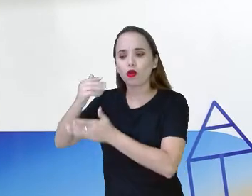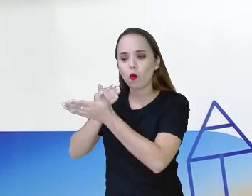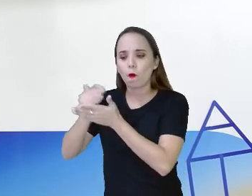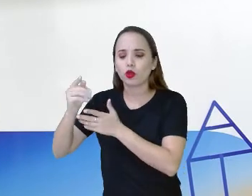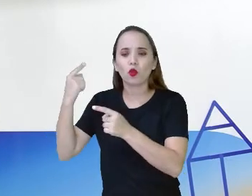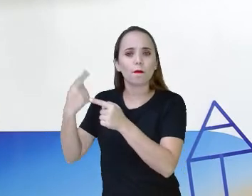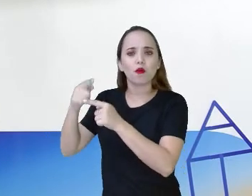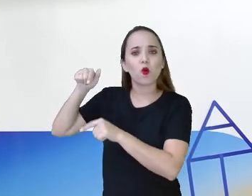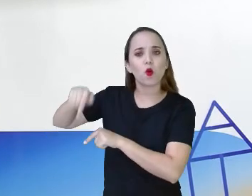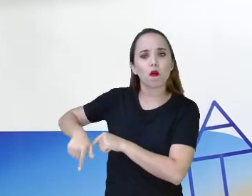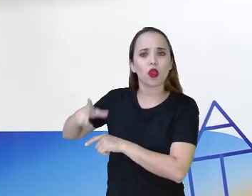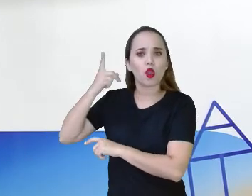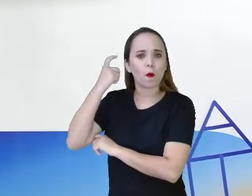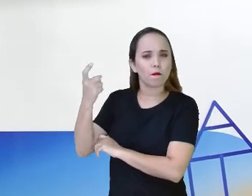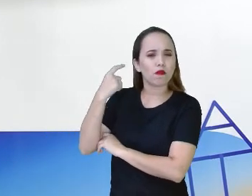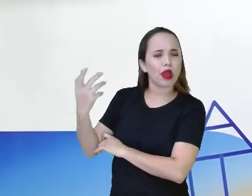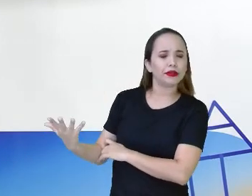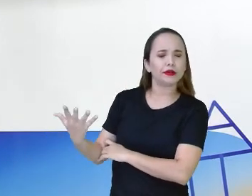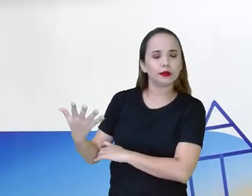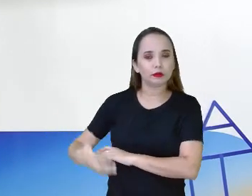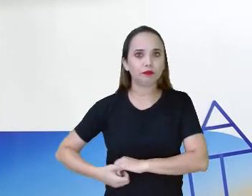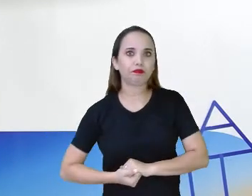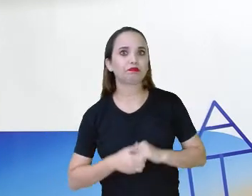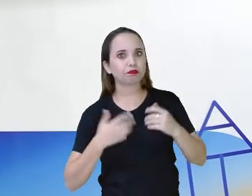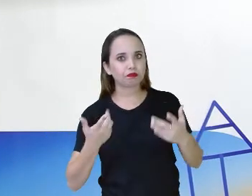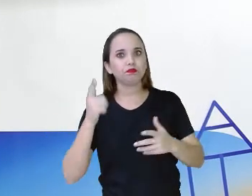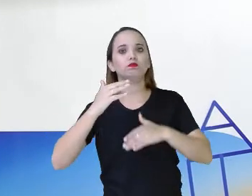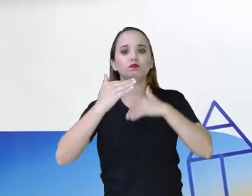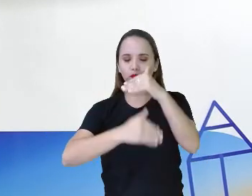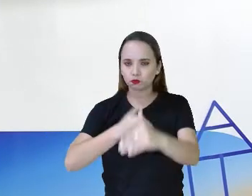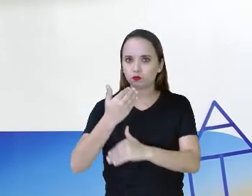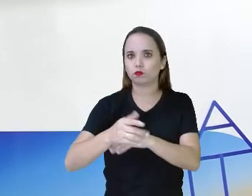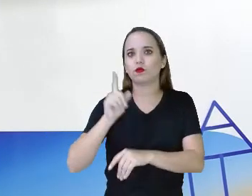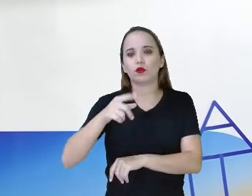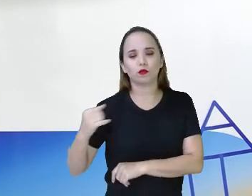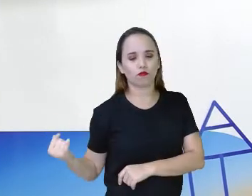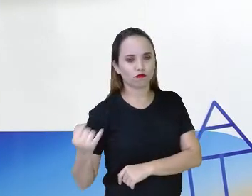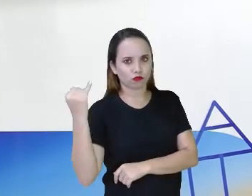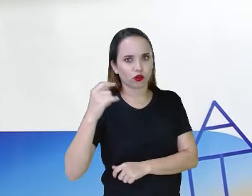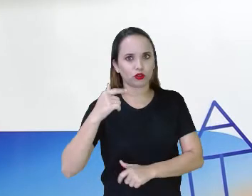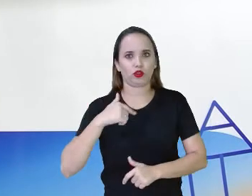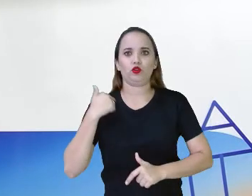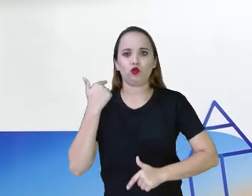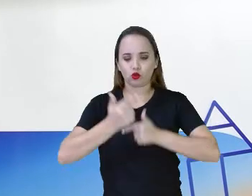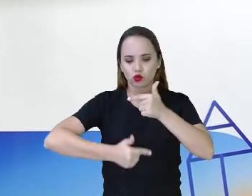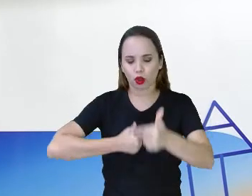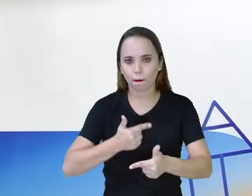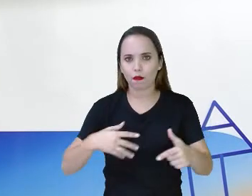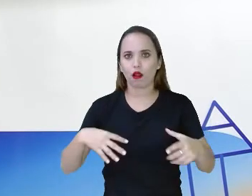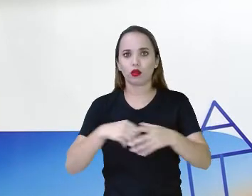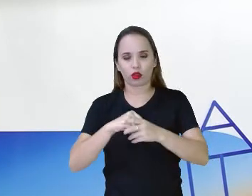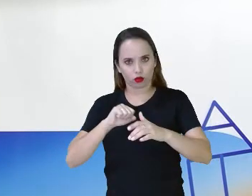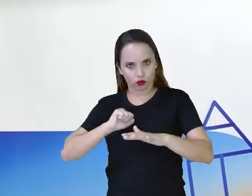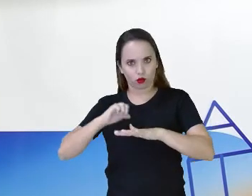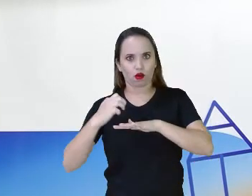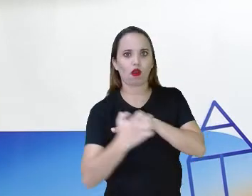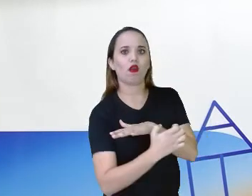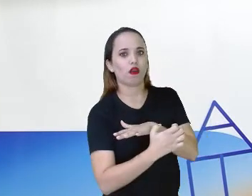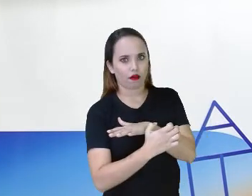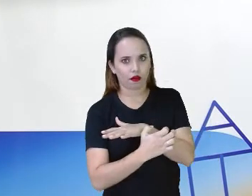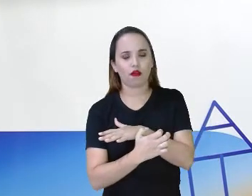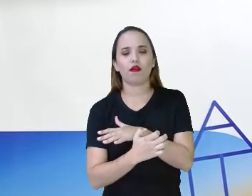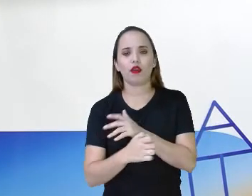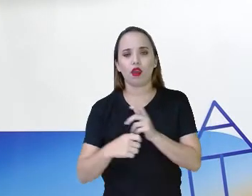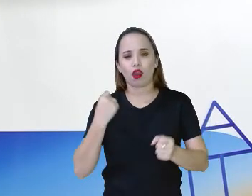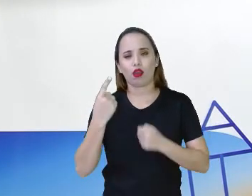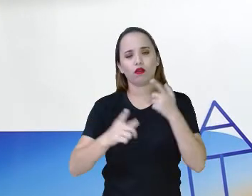dizer. Então, essas etapas também são importantes no nosso trabalho na sala de recurso, não é? Aqueles estudantes que se